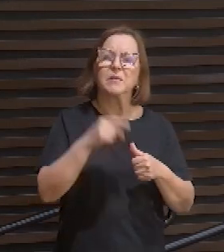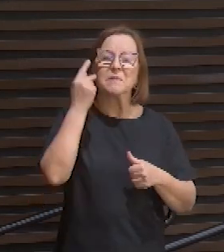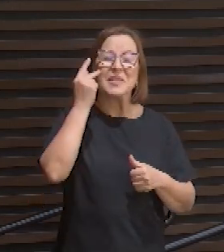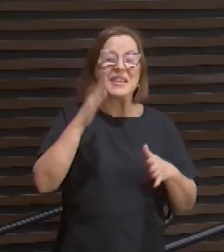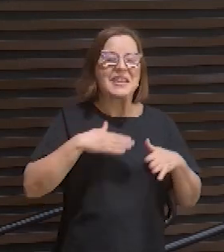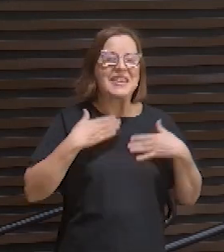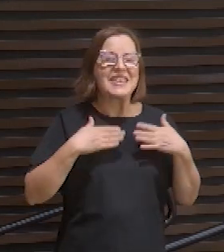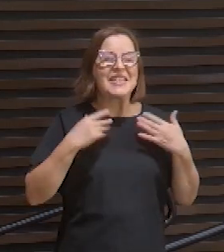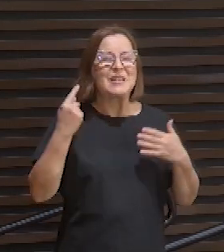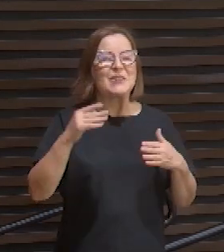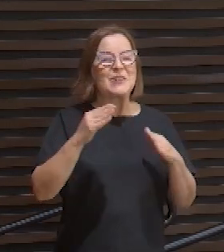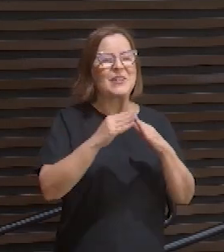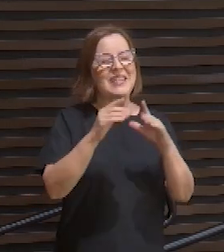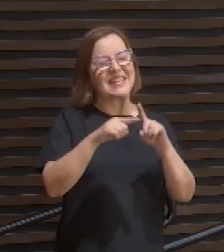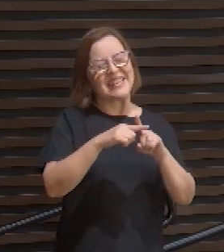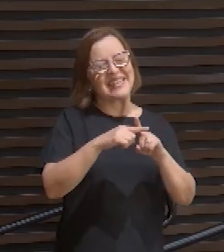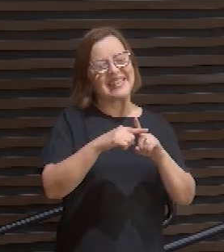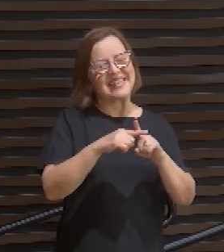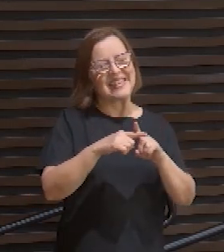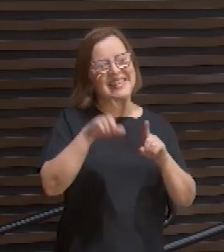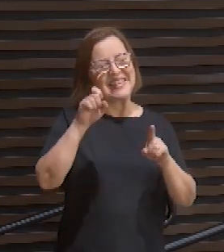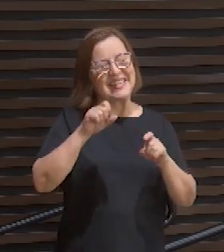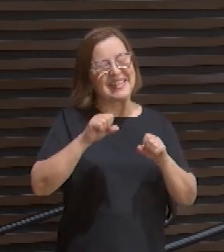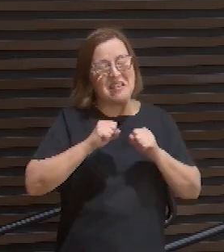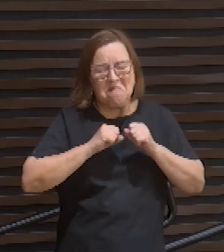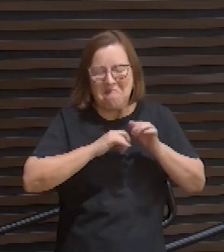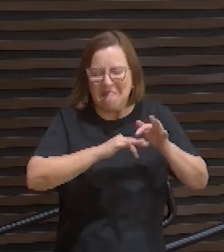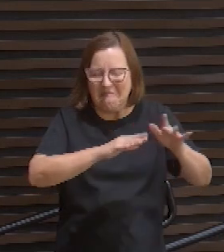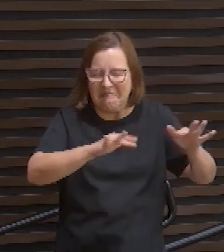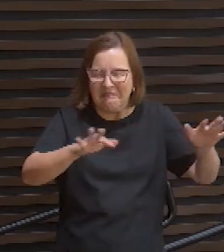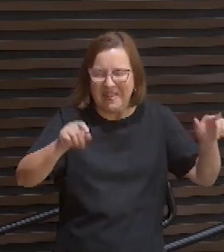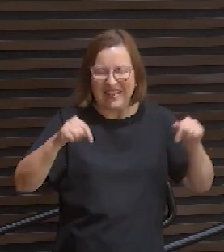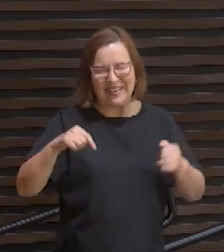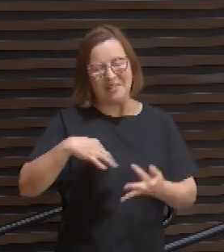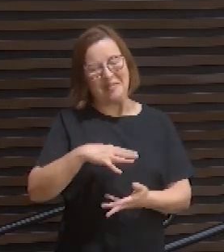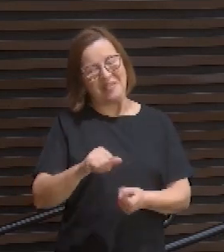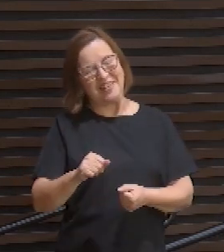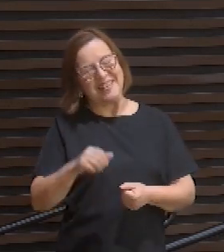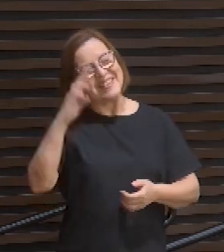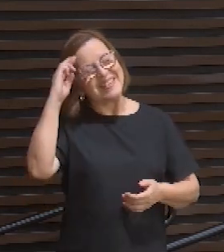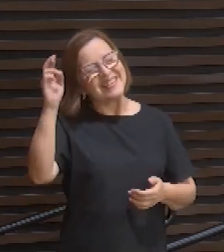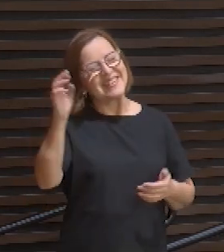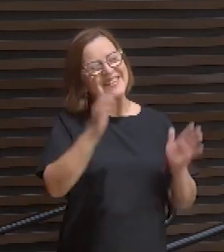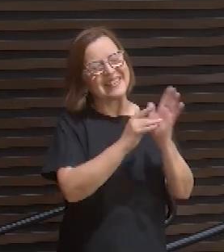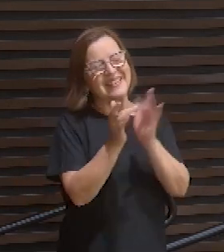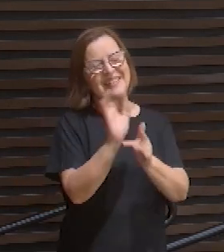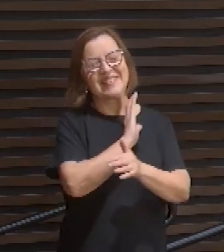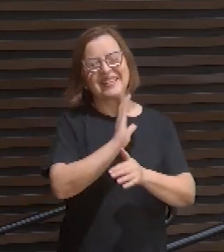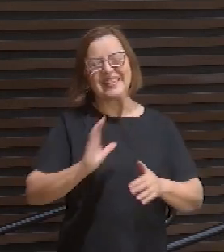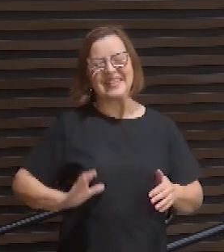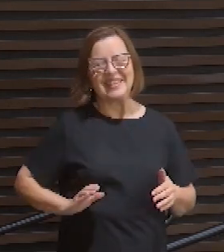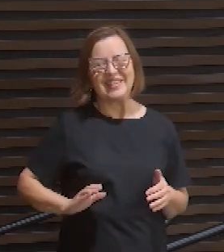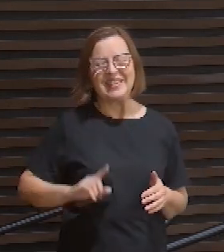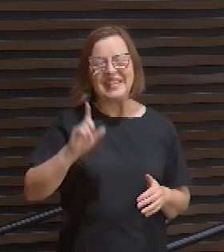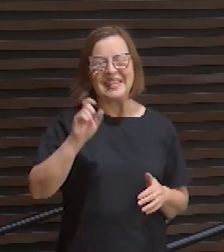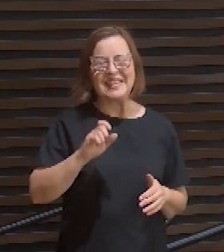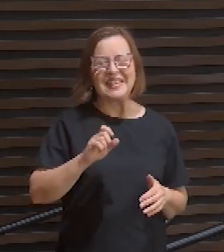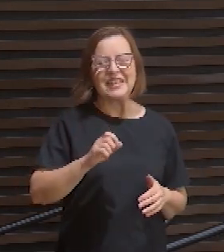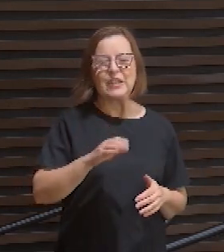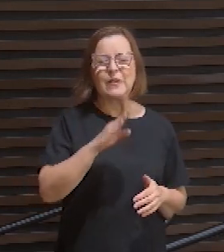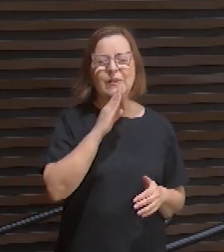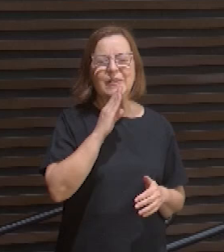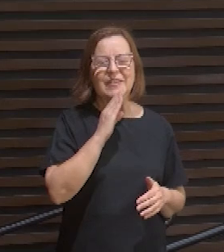alegria da Tua igreja seja contagiante aqui neste mundo e o Senhor Jesus Cristo se torne conhecido aqui nesta terra por